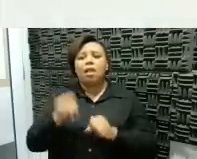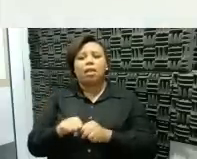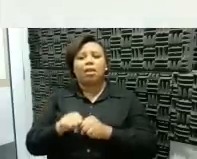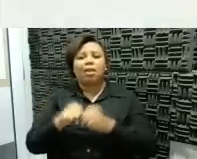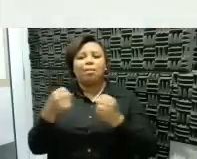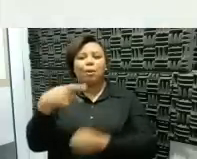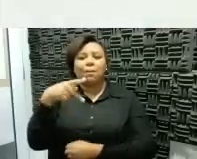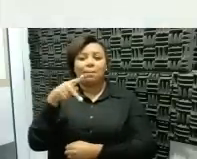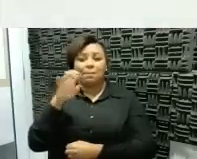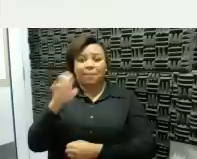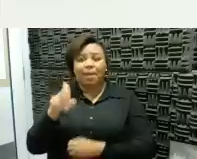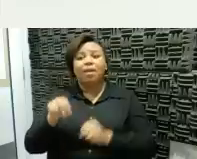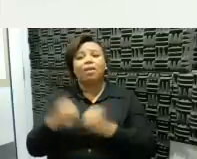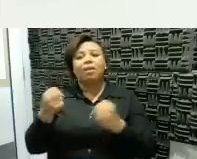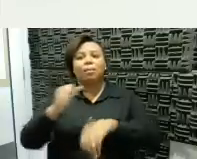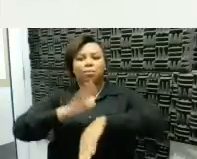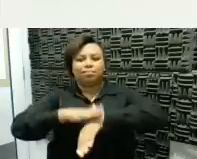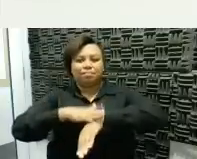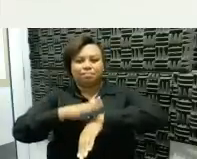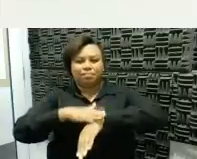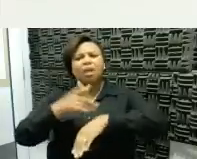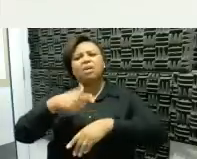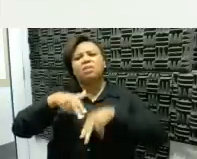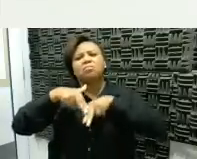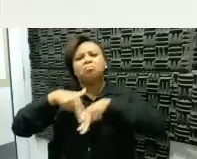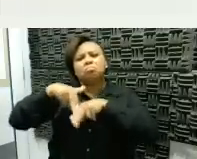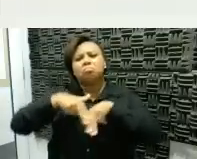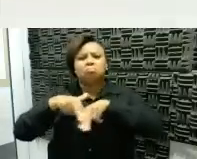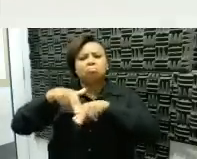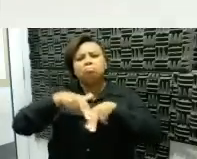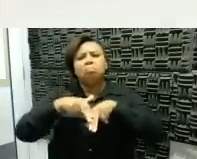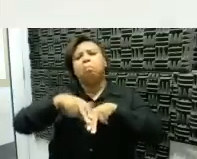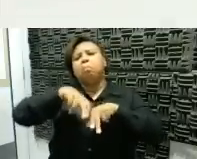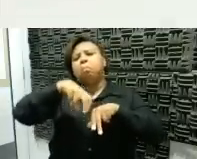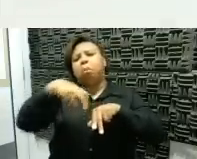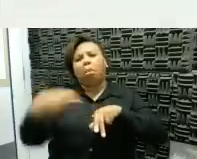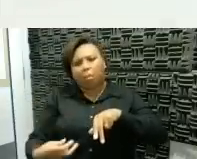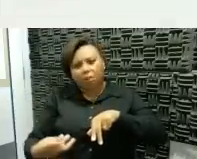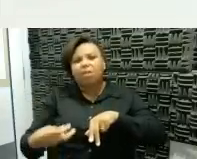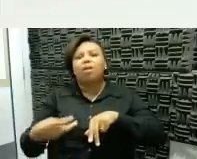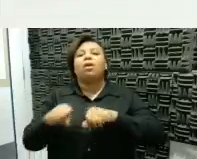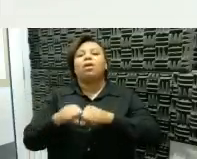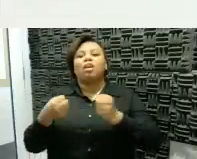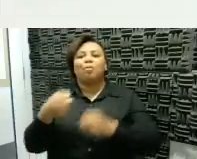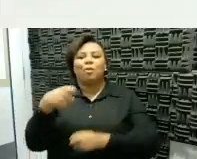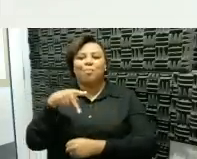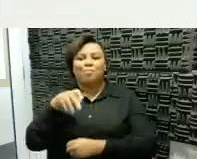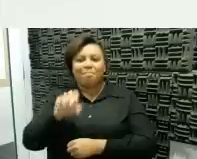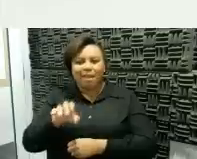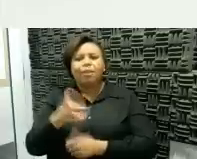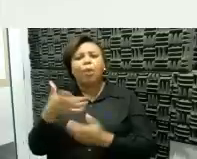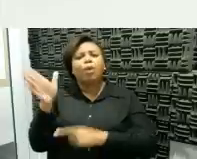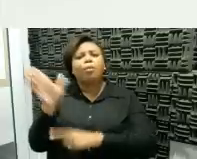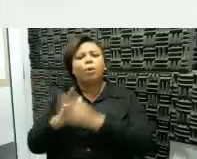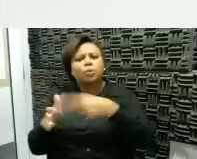ele tava lá andando de skate enfim e quebrou o pé e eu queria perguntar para vocês se algum dia isso já aconteceu com